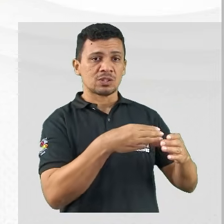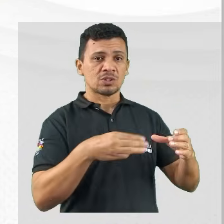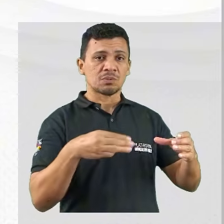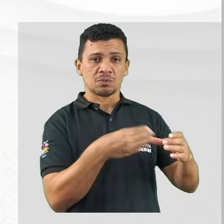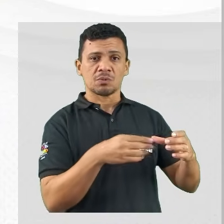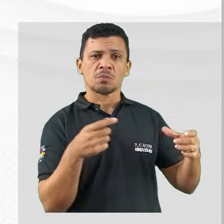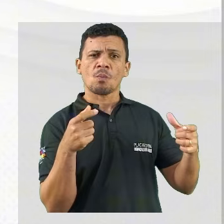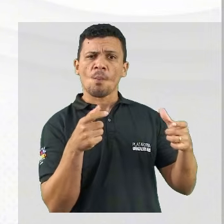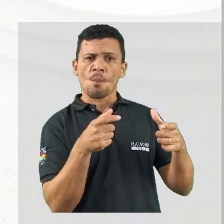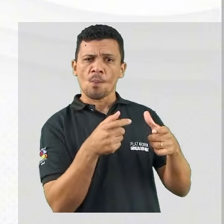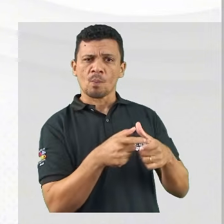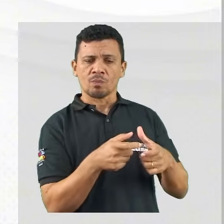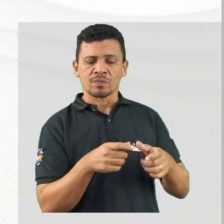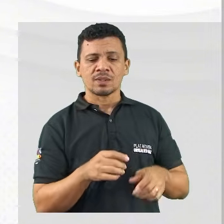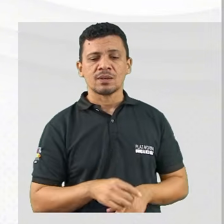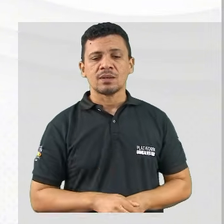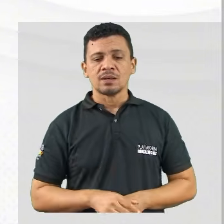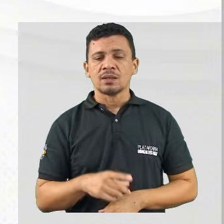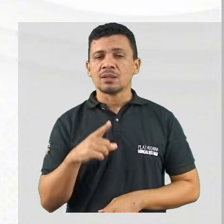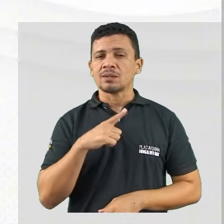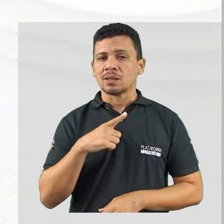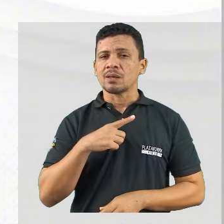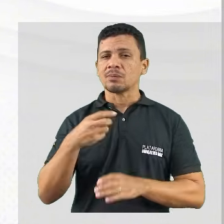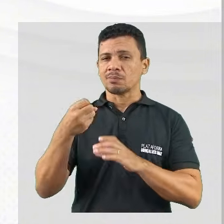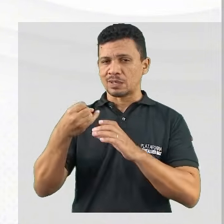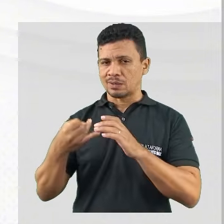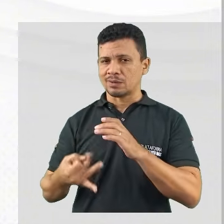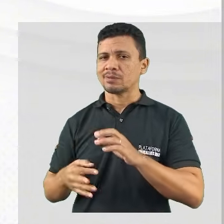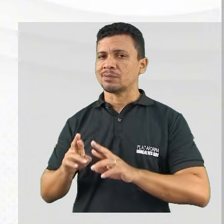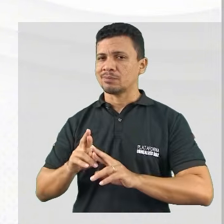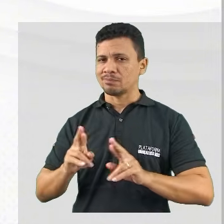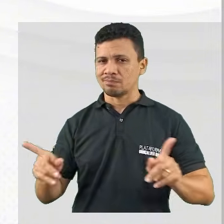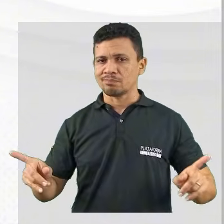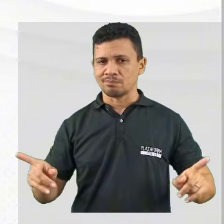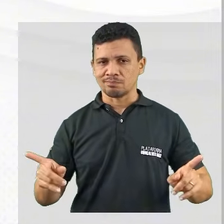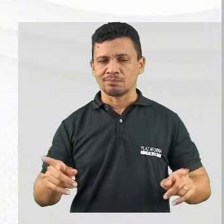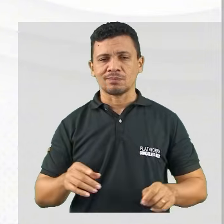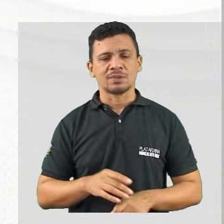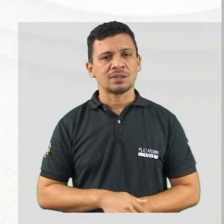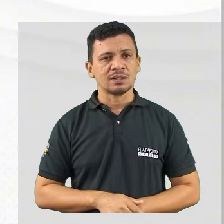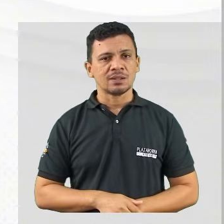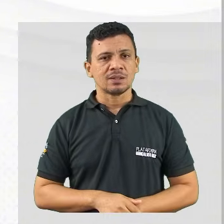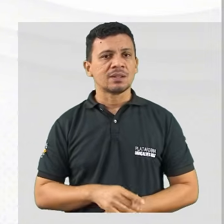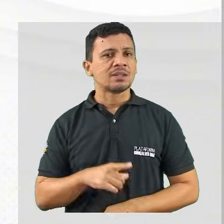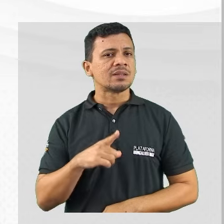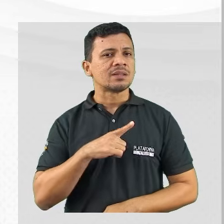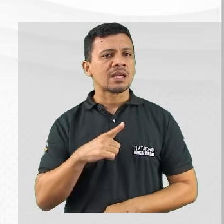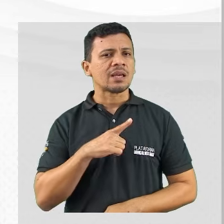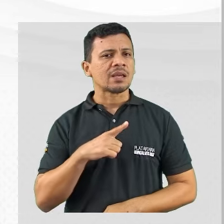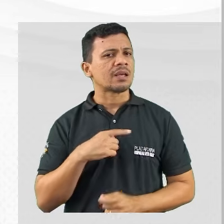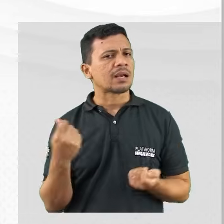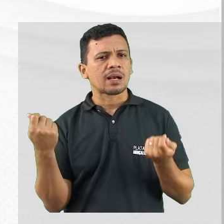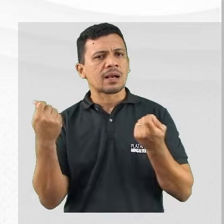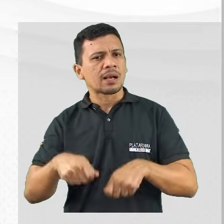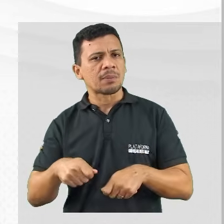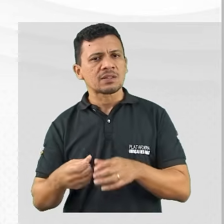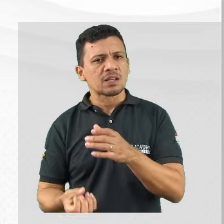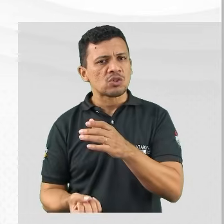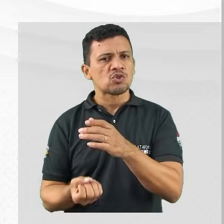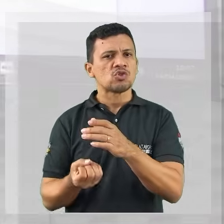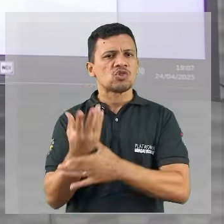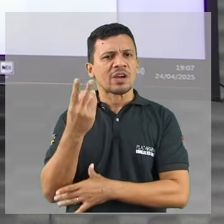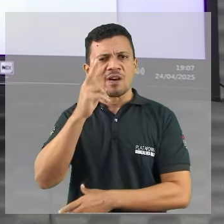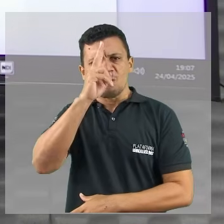de vasos, porém ela tem uma outra característica, tá? Ela tem uma alta capacidade de gerar